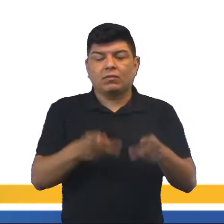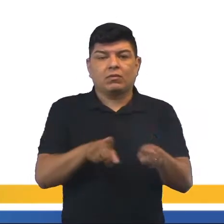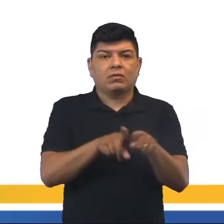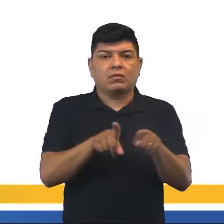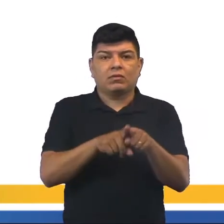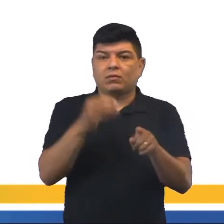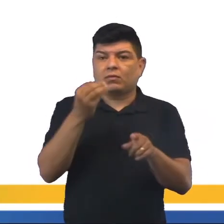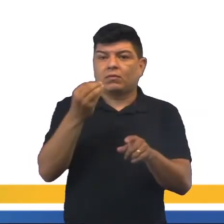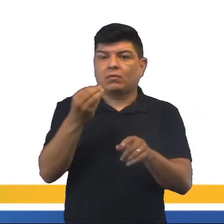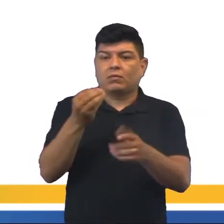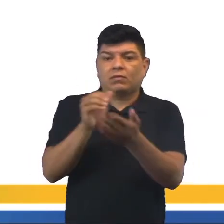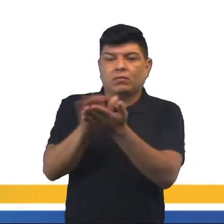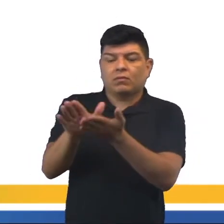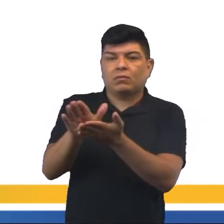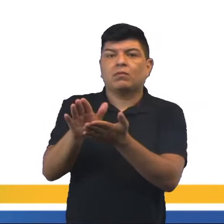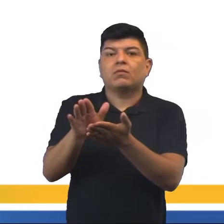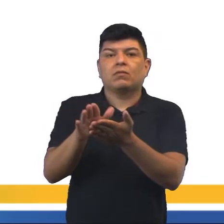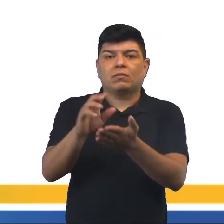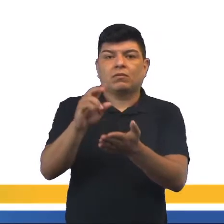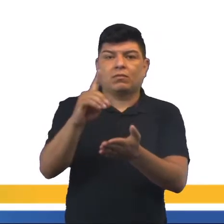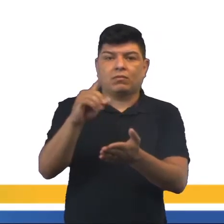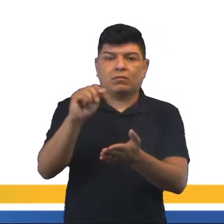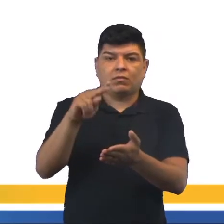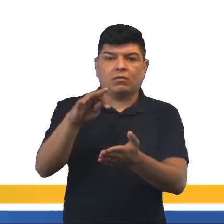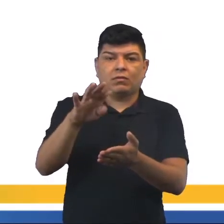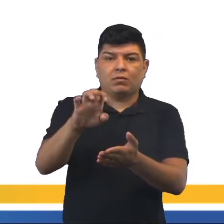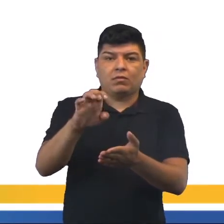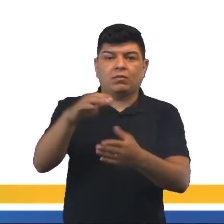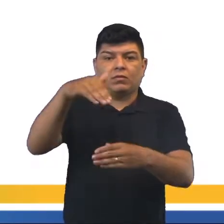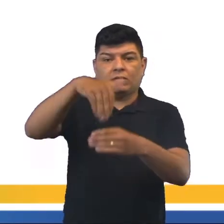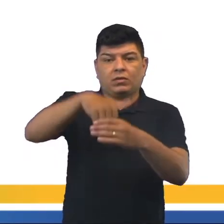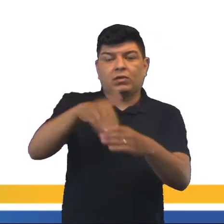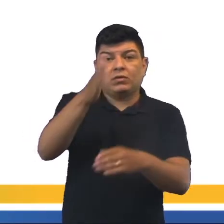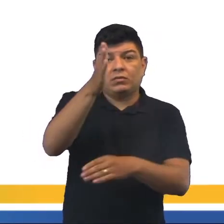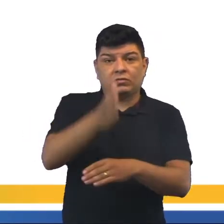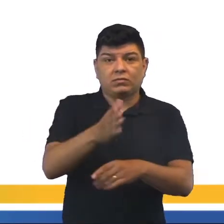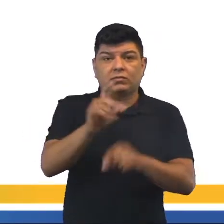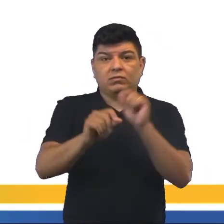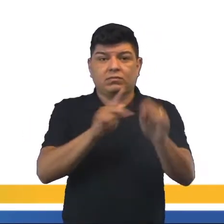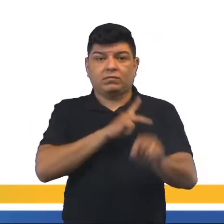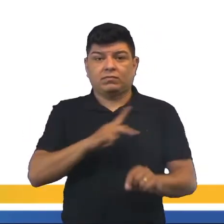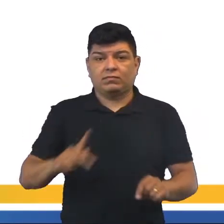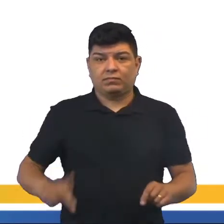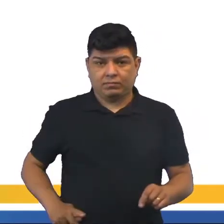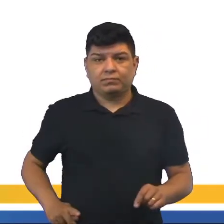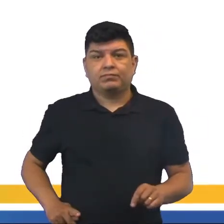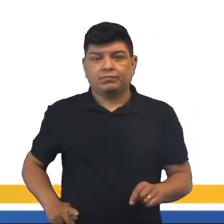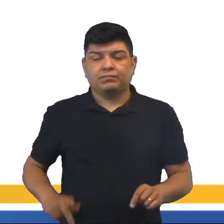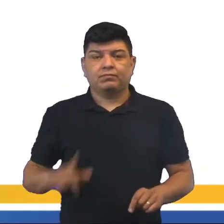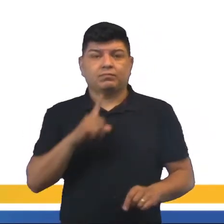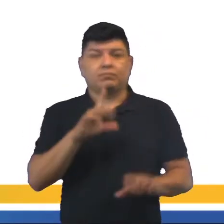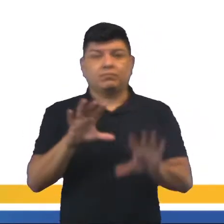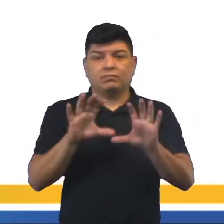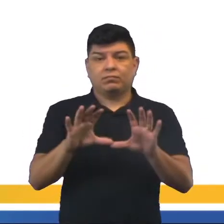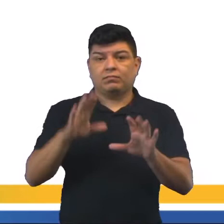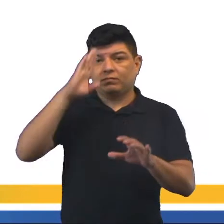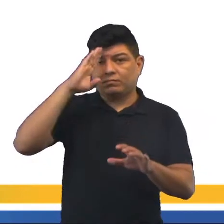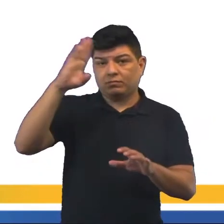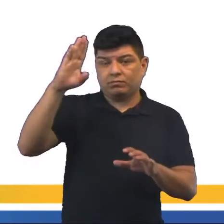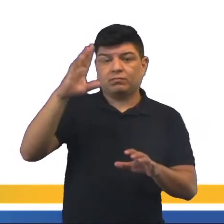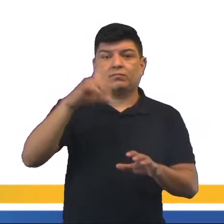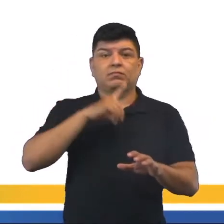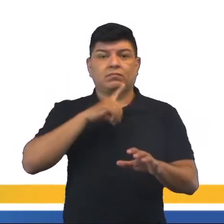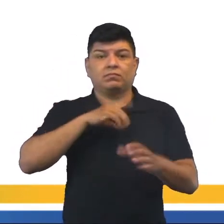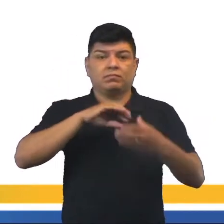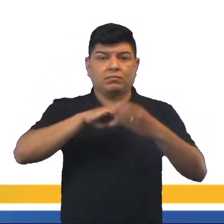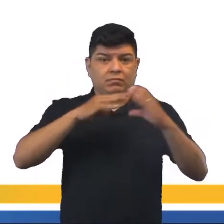a recusa da emenda Dante de Oliveira, que pedia eleições diretas para o presidente da República. Dentre as principais medidas